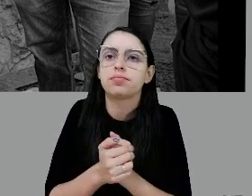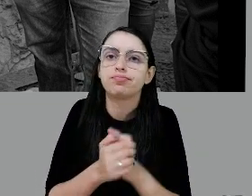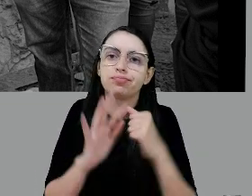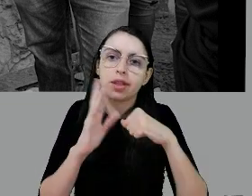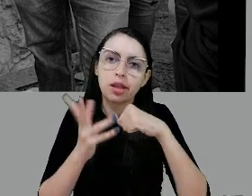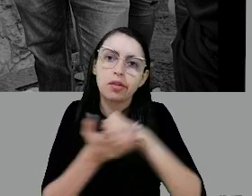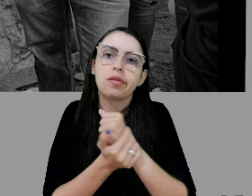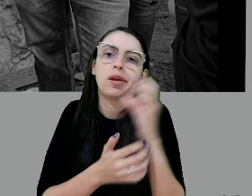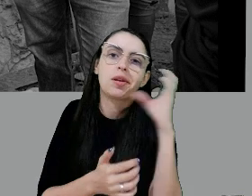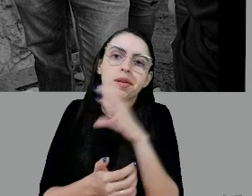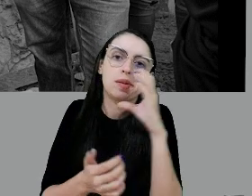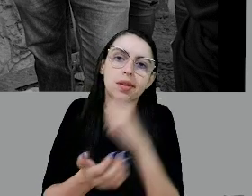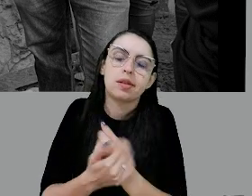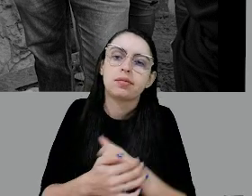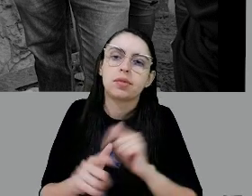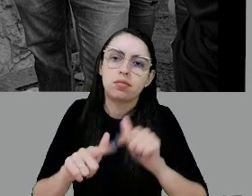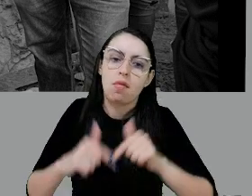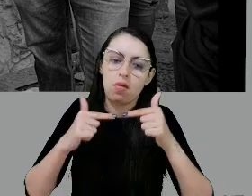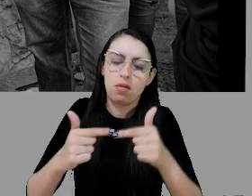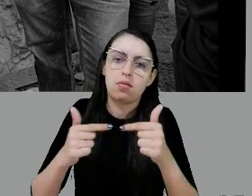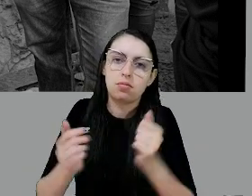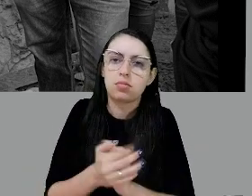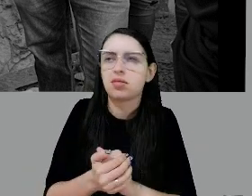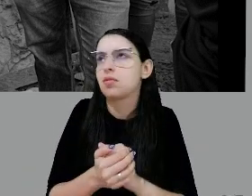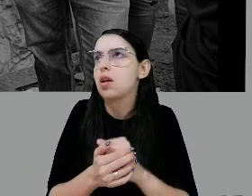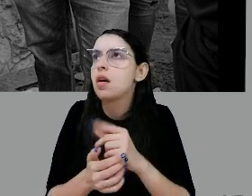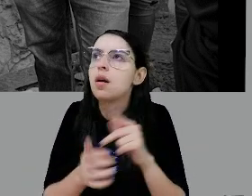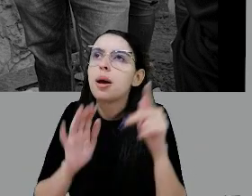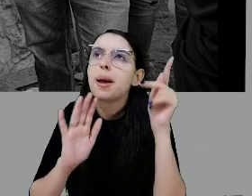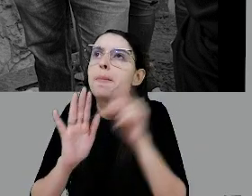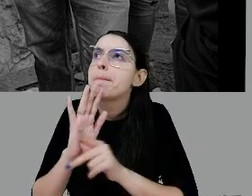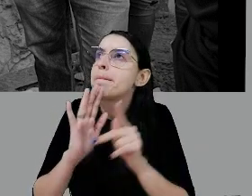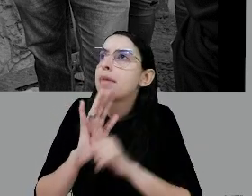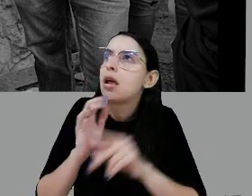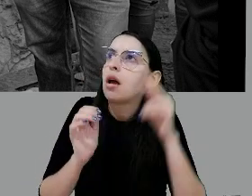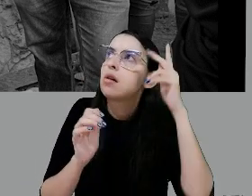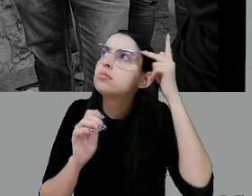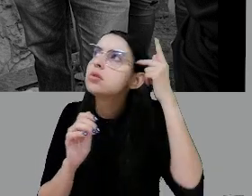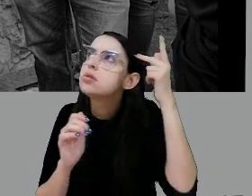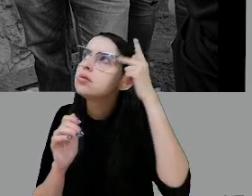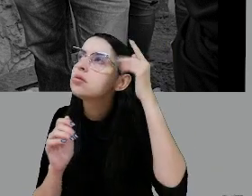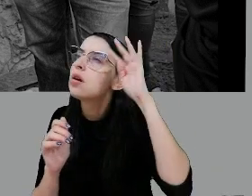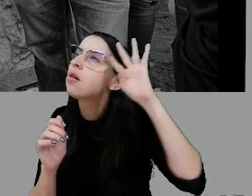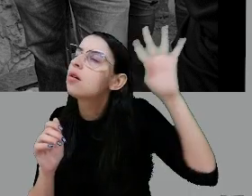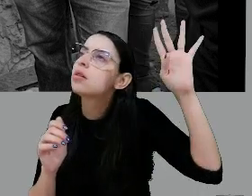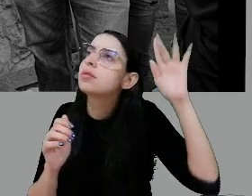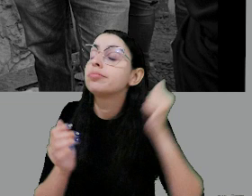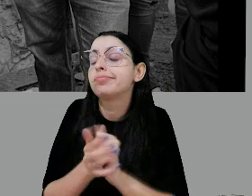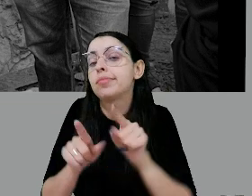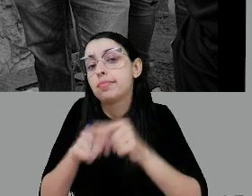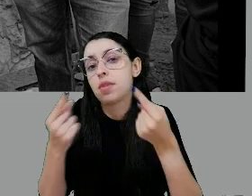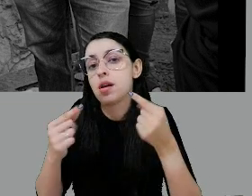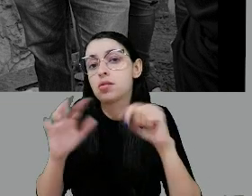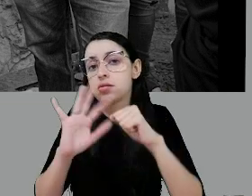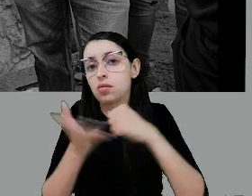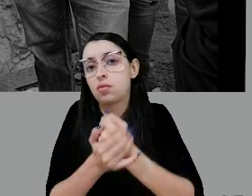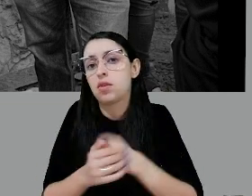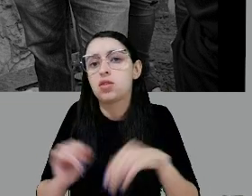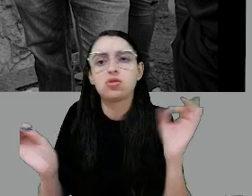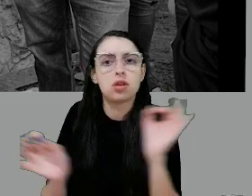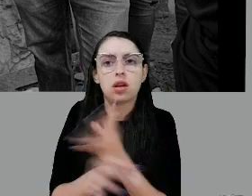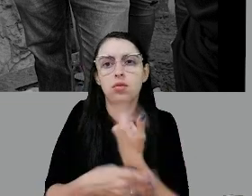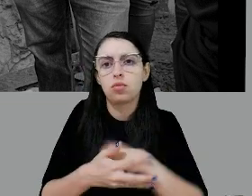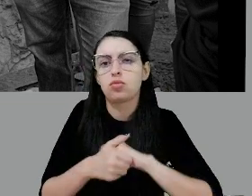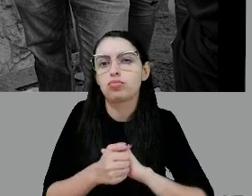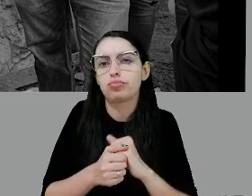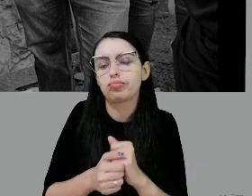a Covid abreviou a luta dela. Inclusive, ela tinha planos, estava melhorando, mas aí a Covid veio. Então, essa